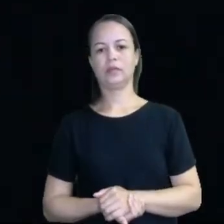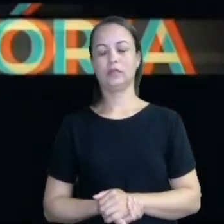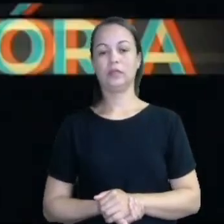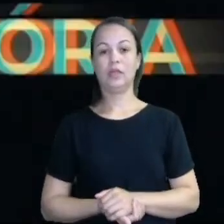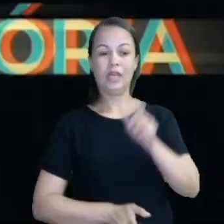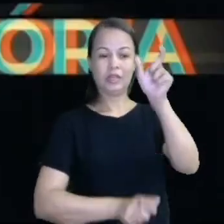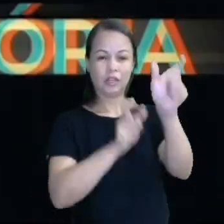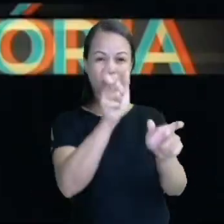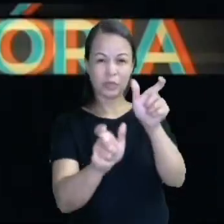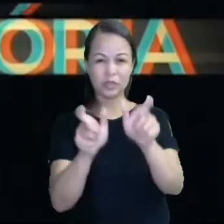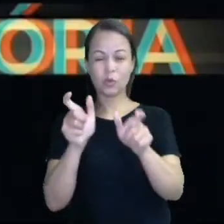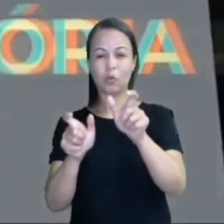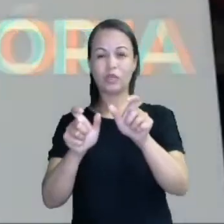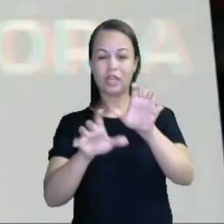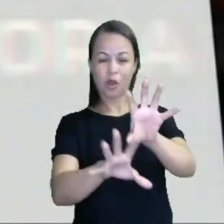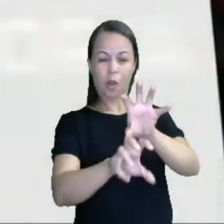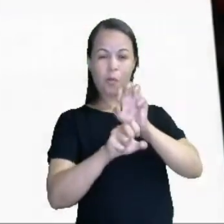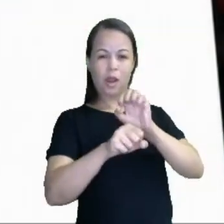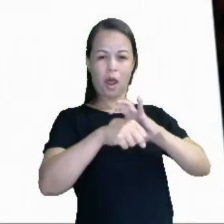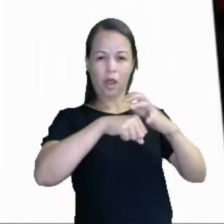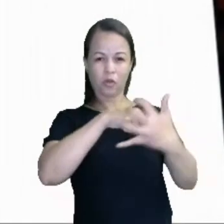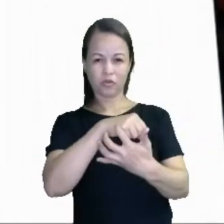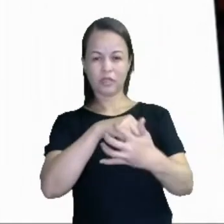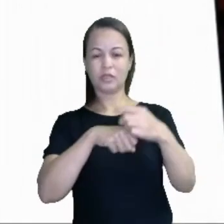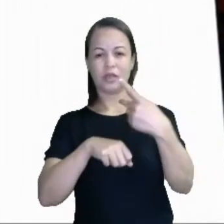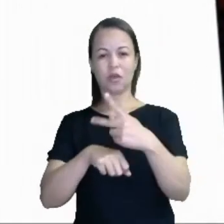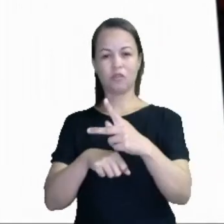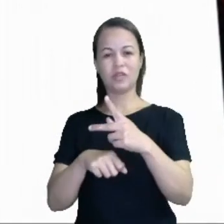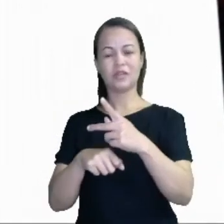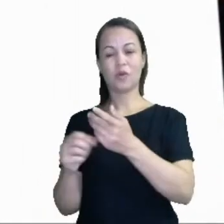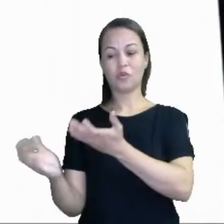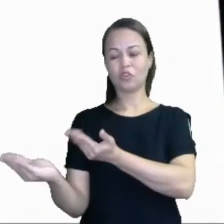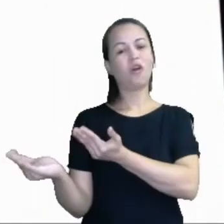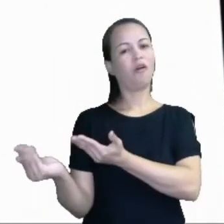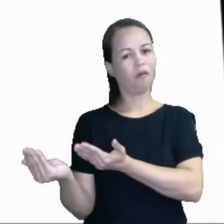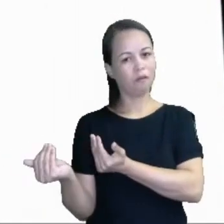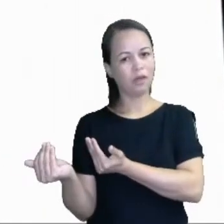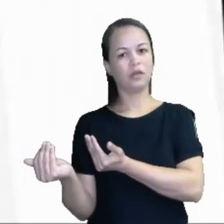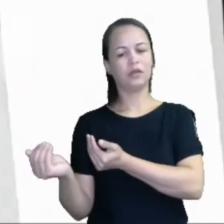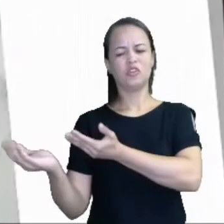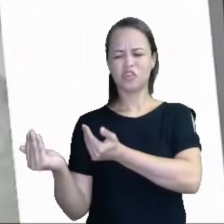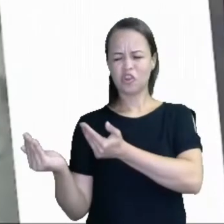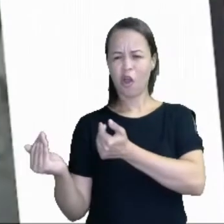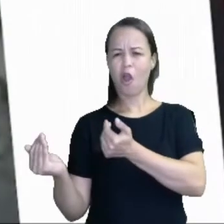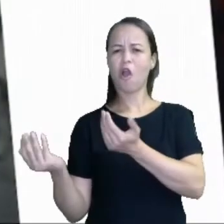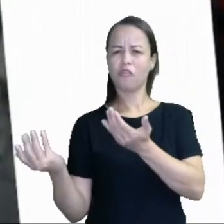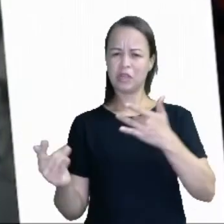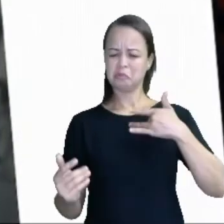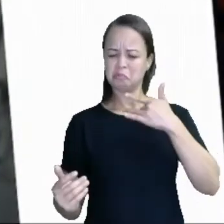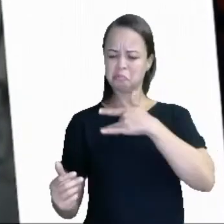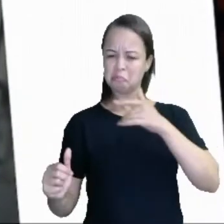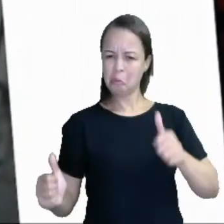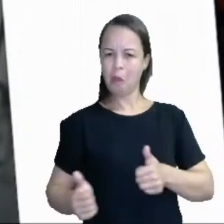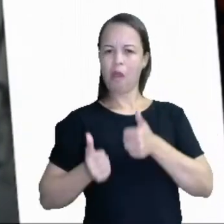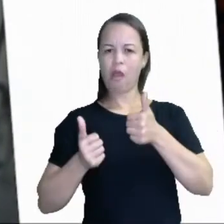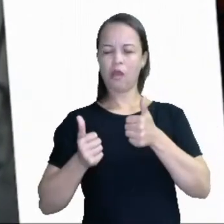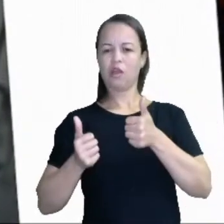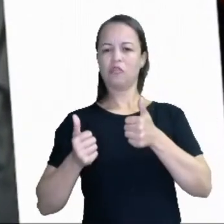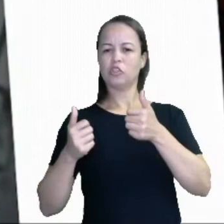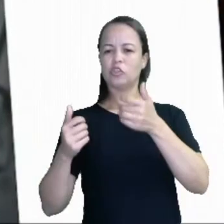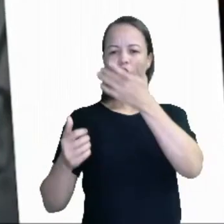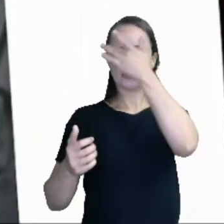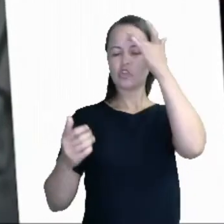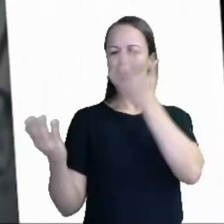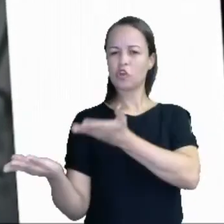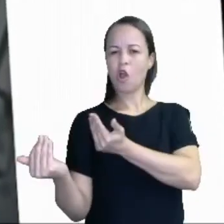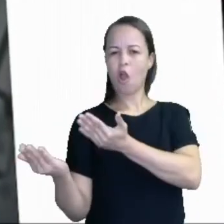Essas pessoas que estão sendo acometidas pela Covid-19 são a maioria jovens. Jovens saudáveis, jovens que praticam esporte,